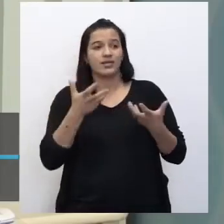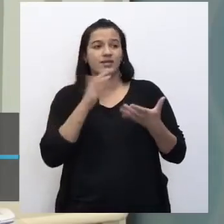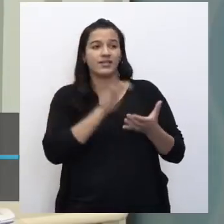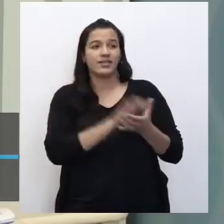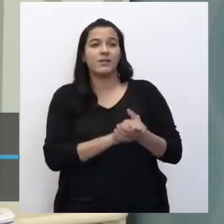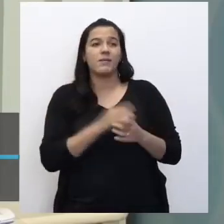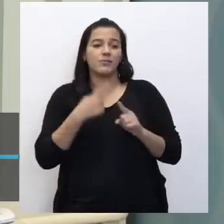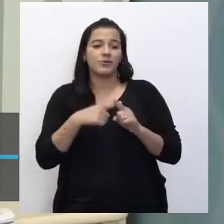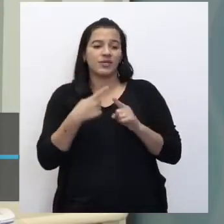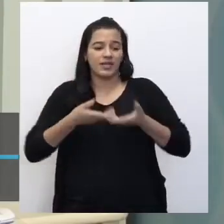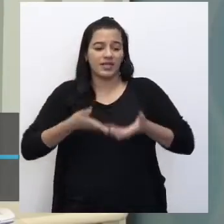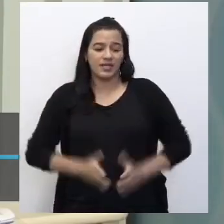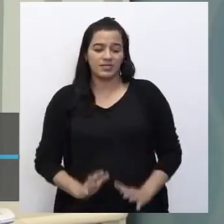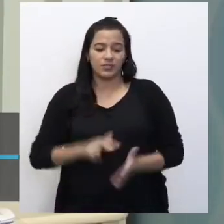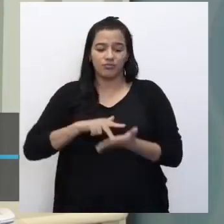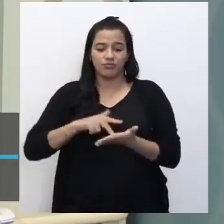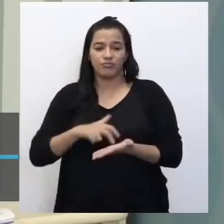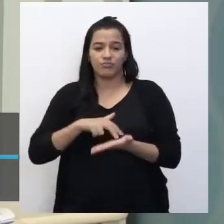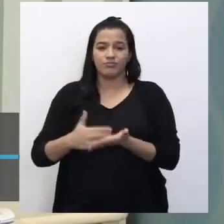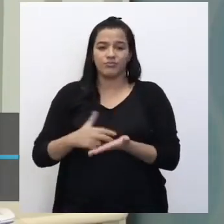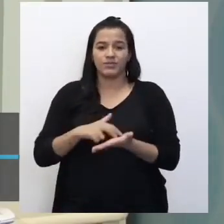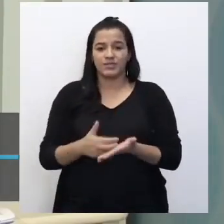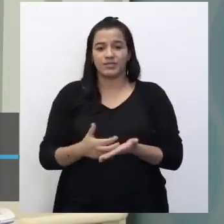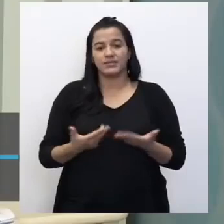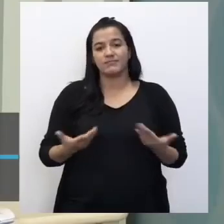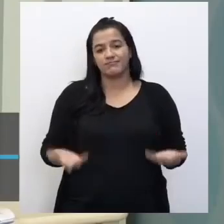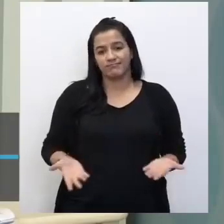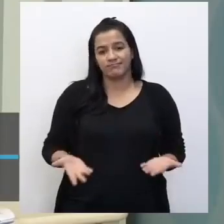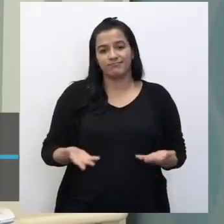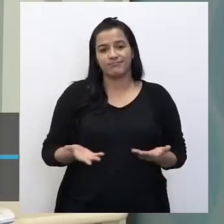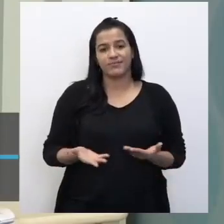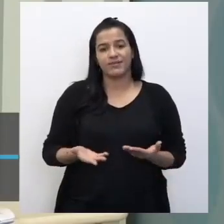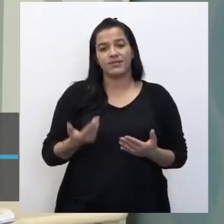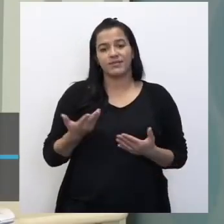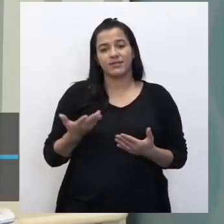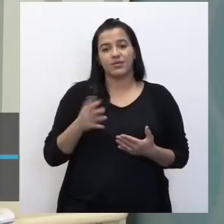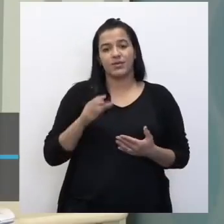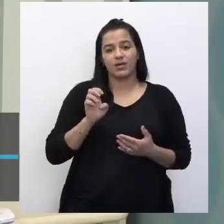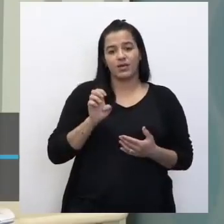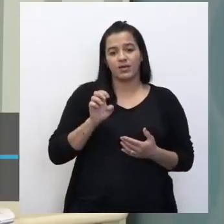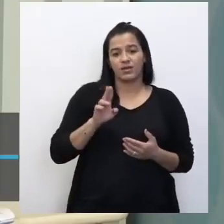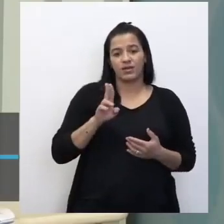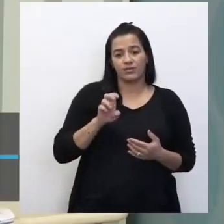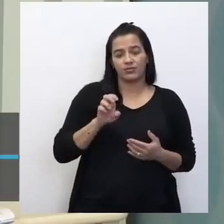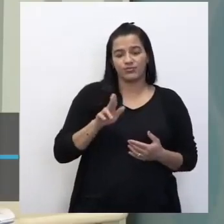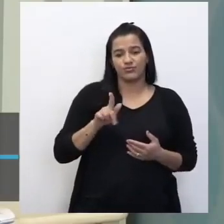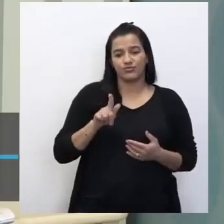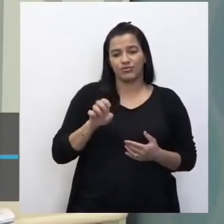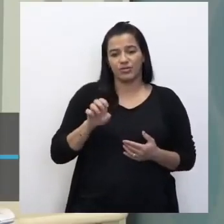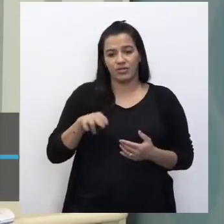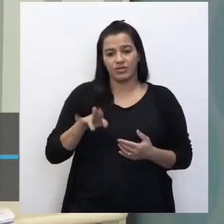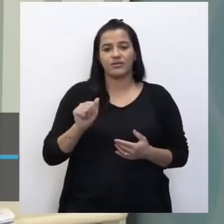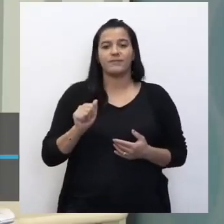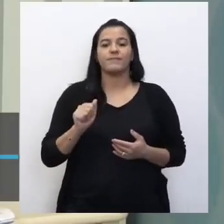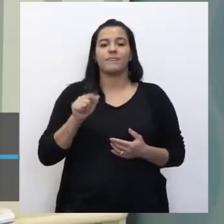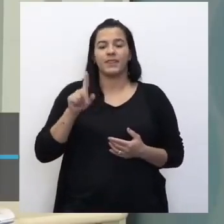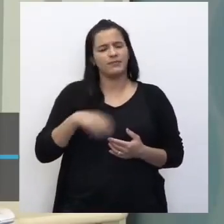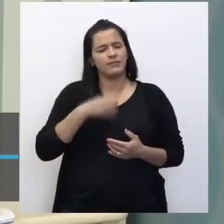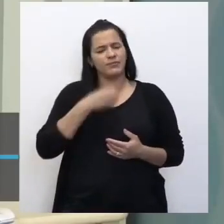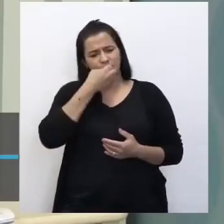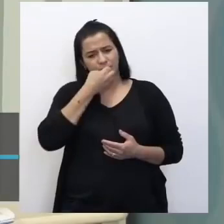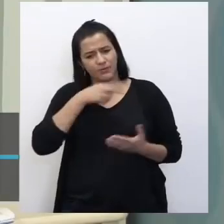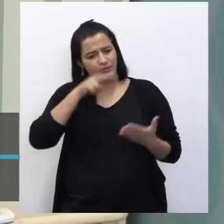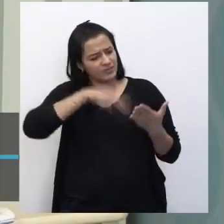nasceu coxa, não é? Aliás, a Eugênia é uma personagem fascinante. Da